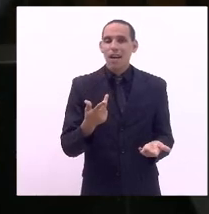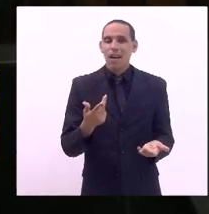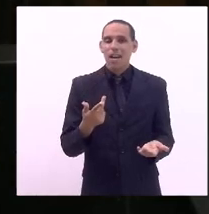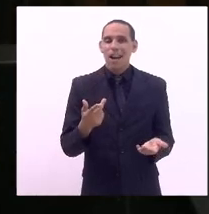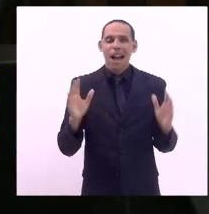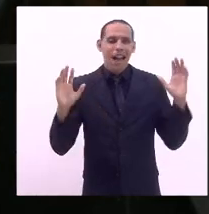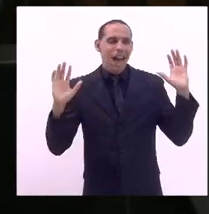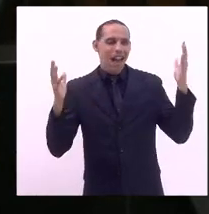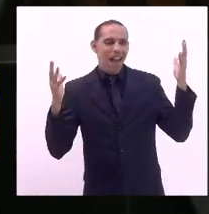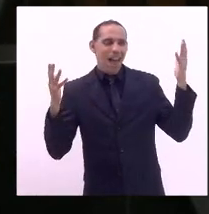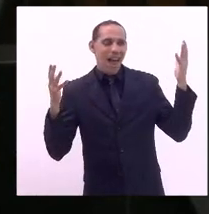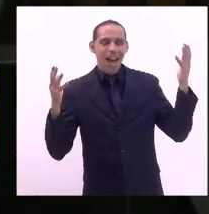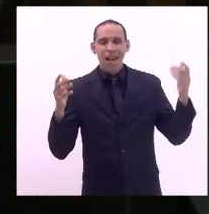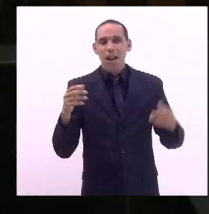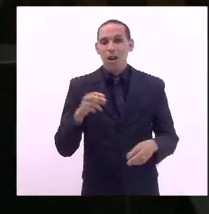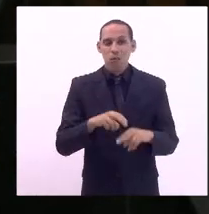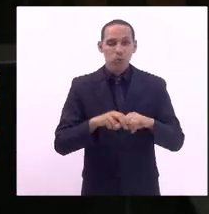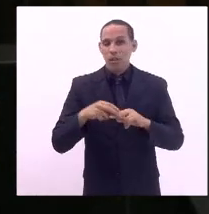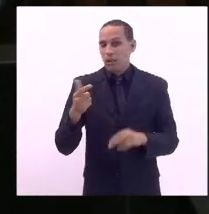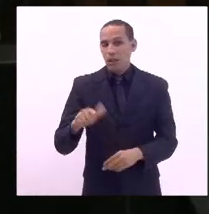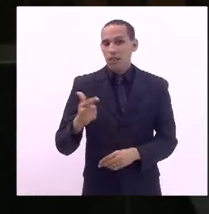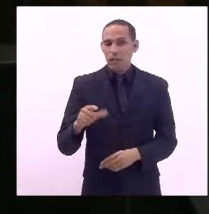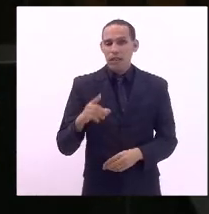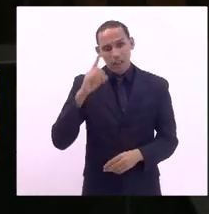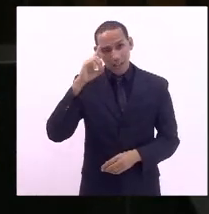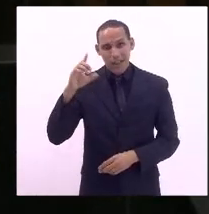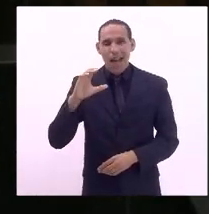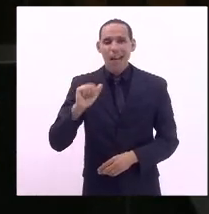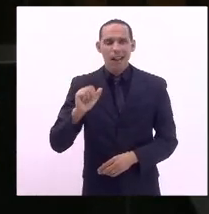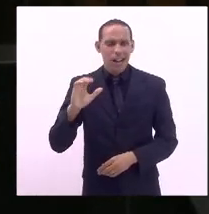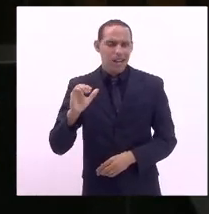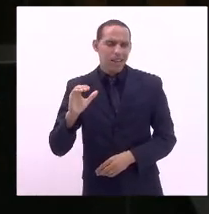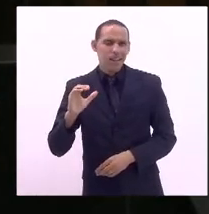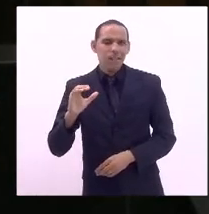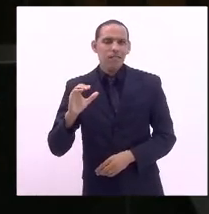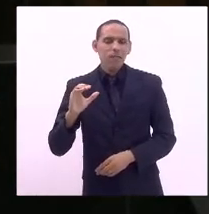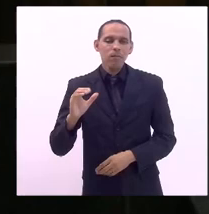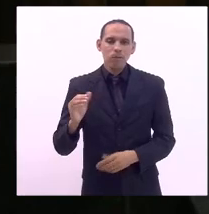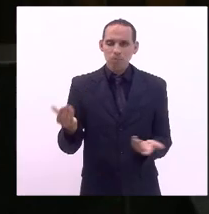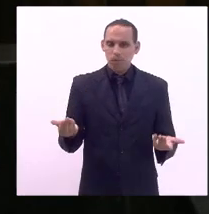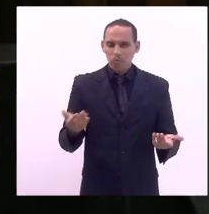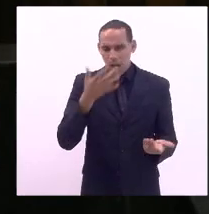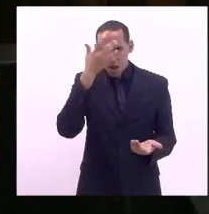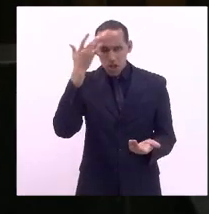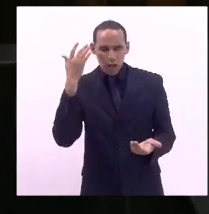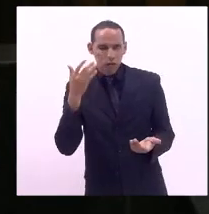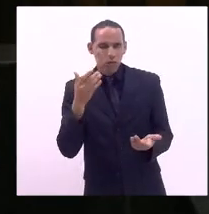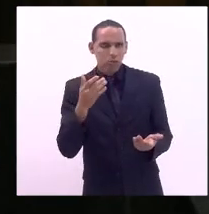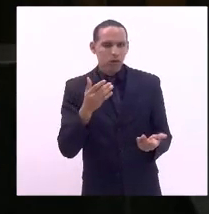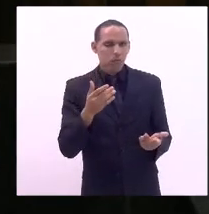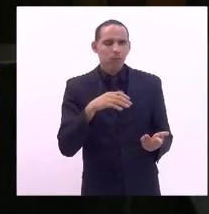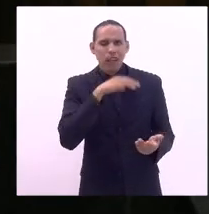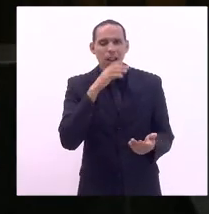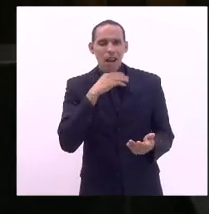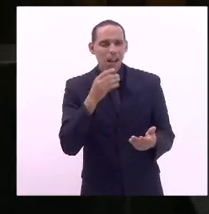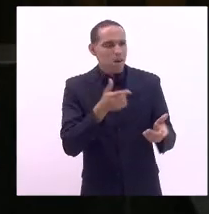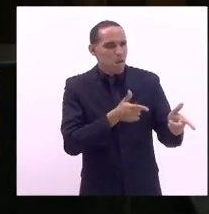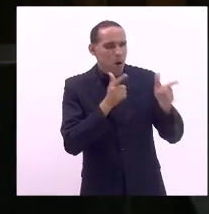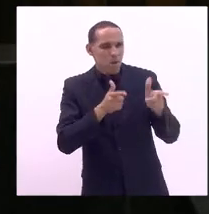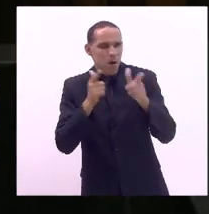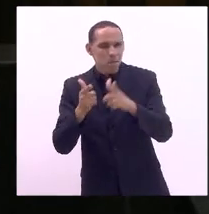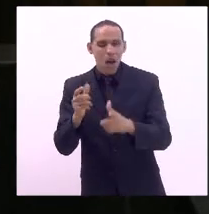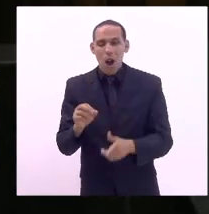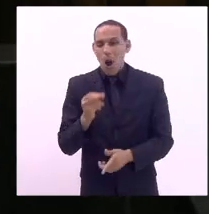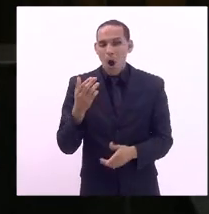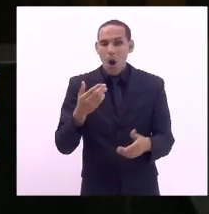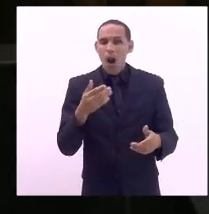comemorar um dia dos caques, dos caçadores, dos atiradores e dos colecionadores, é de